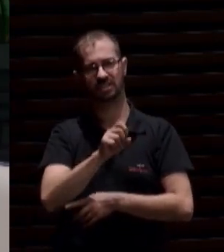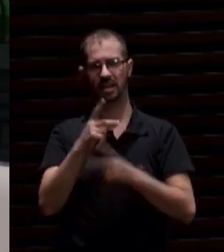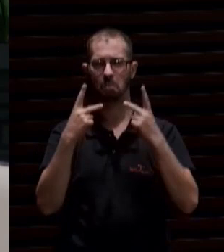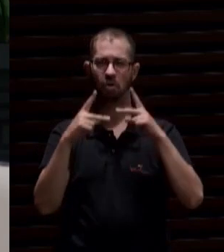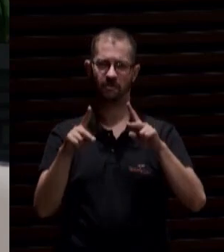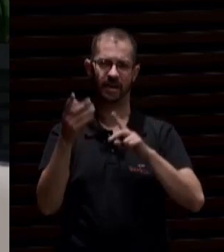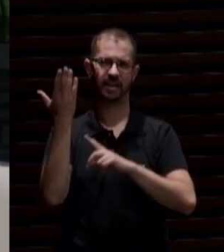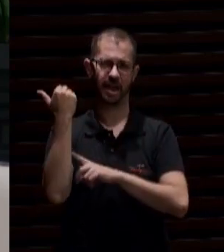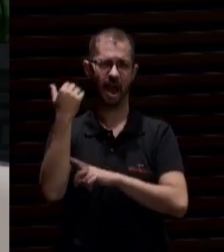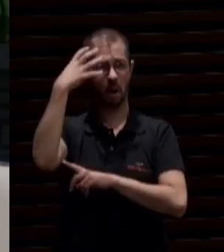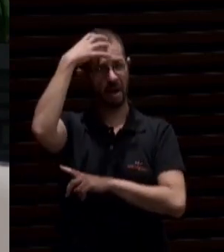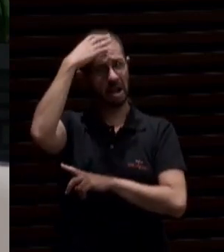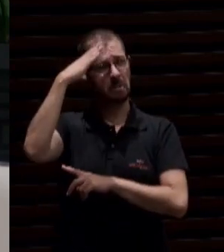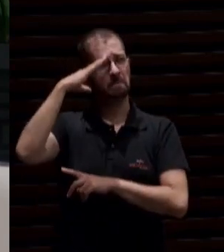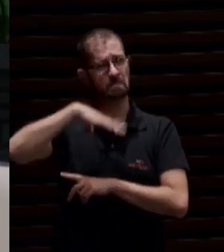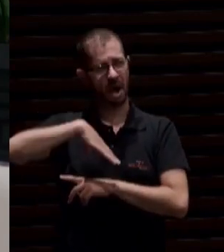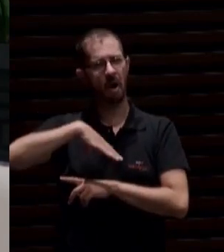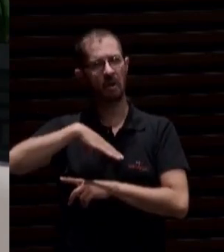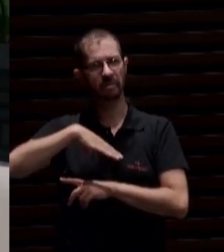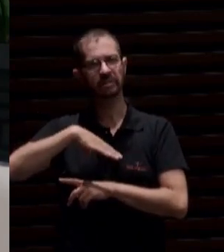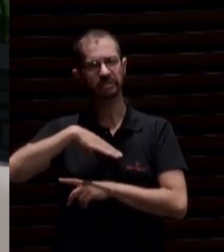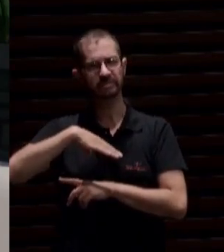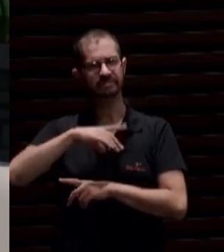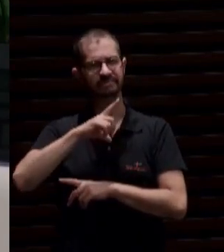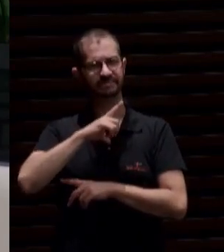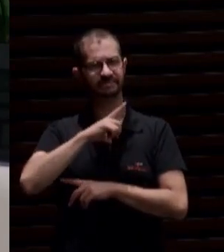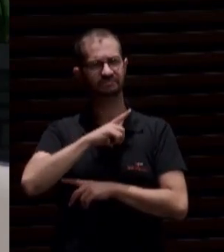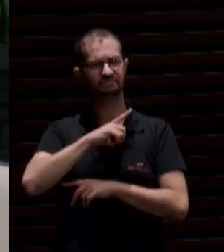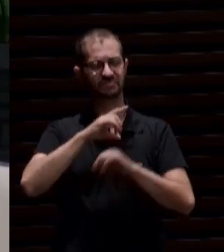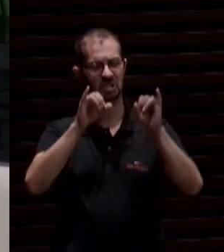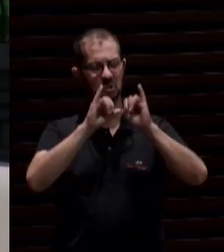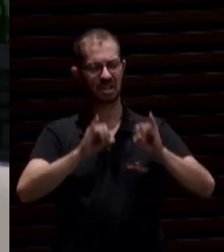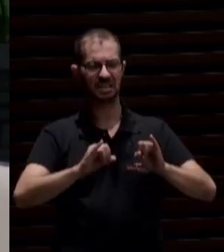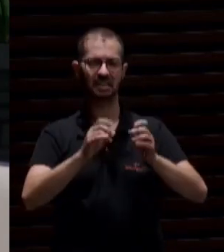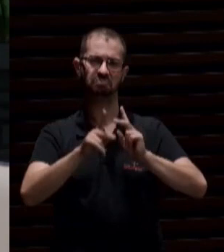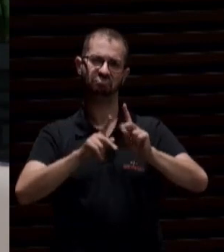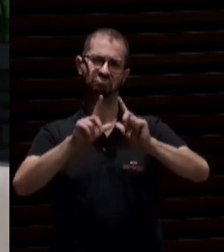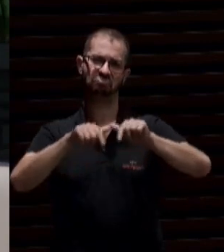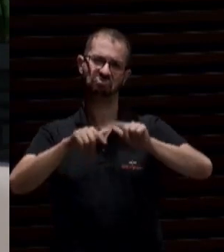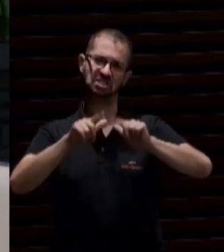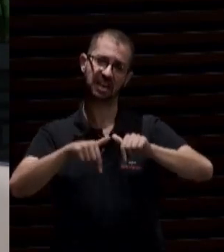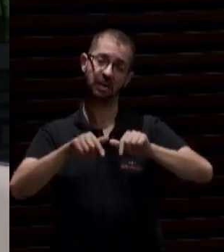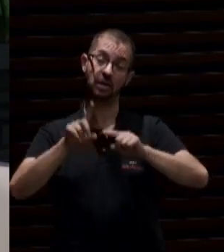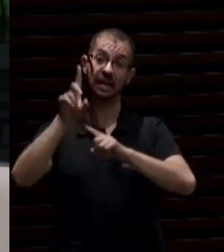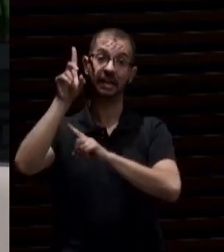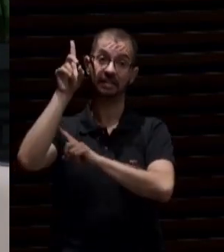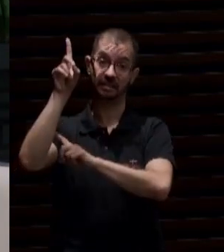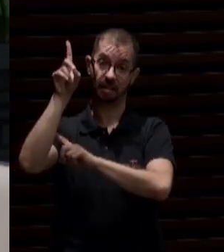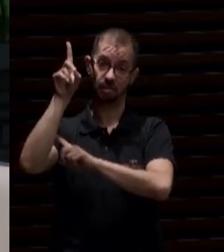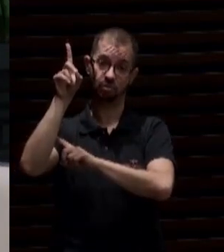um rei muito mau. E ele permitiu que grande idolatria entrasse no meio do povo de Israel. E Deus, por causa